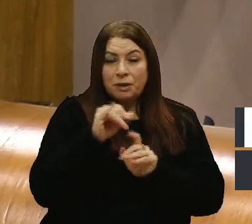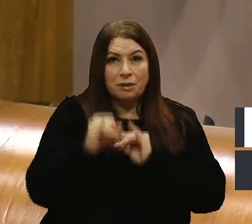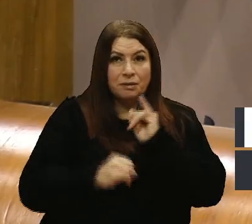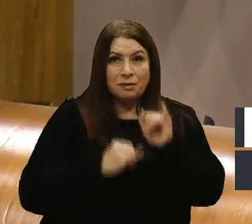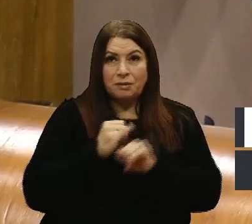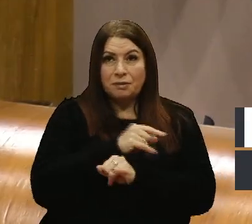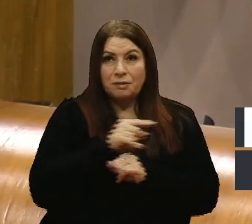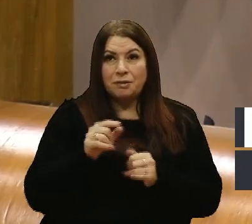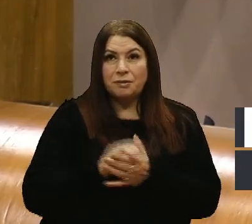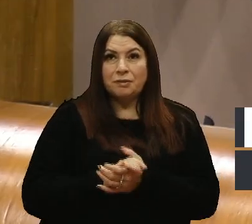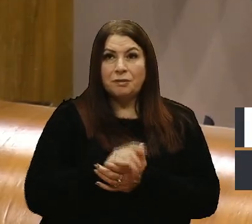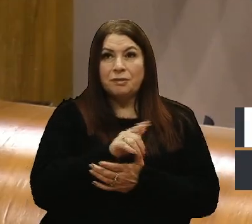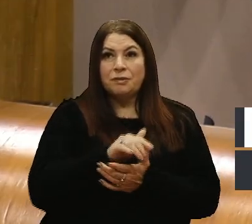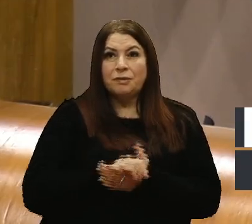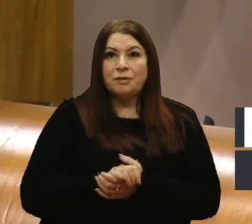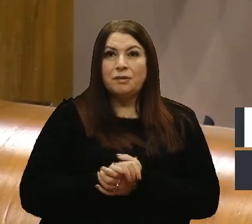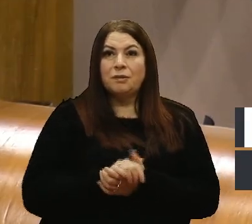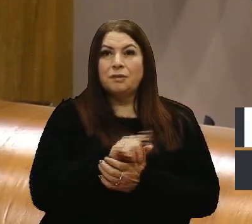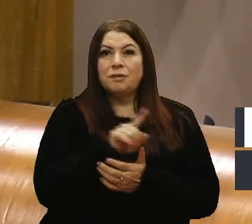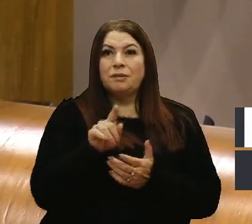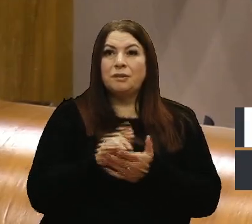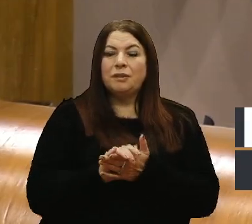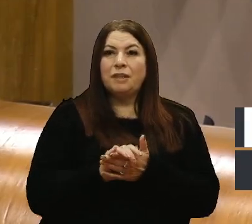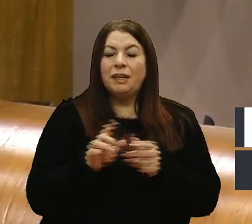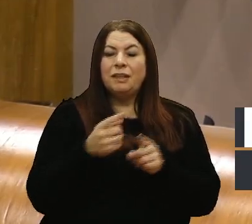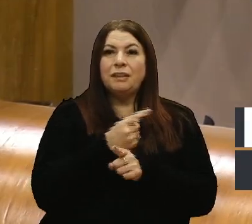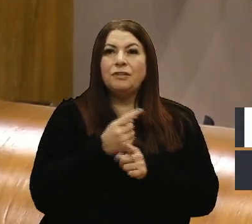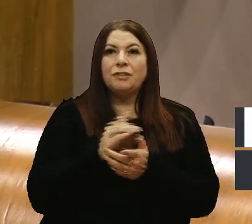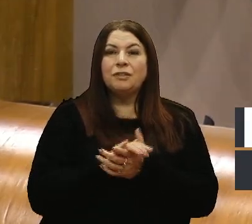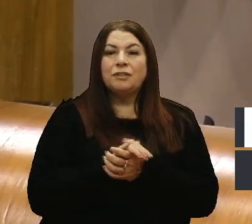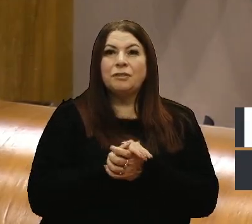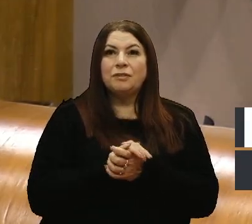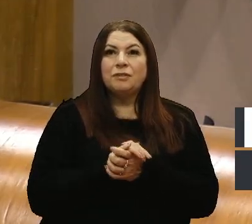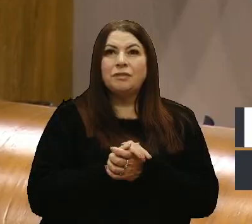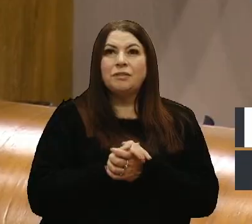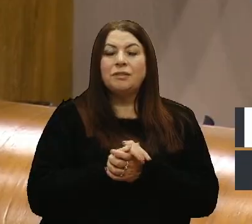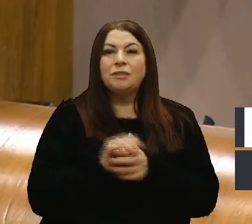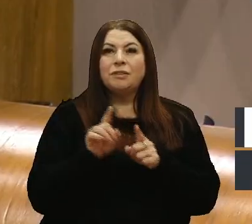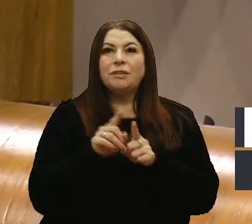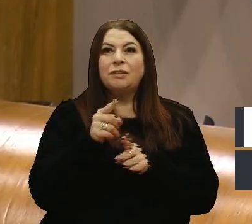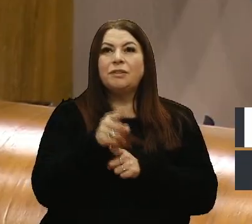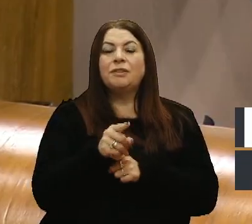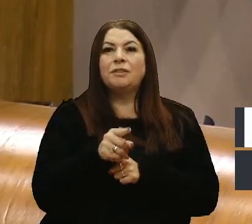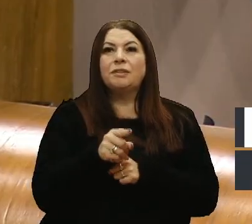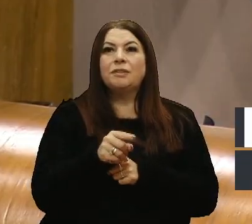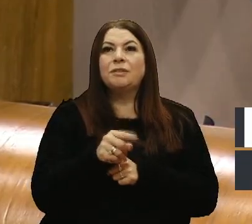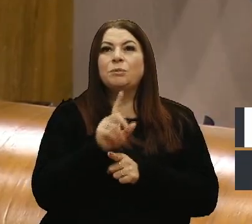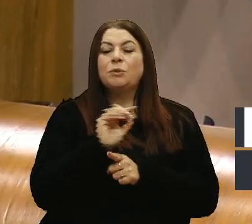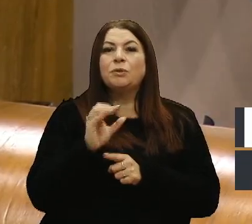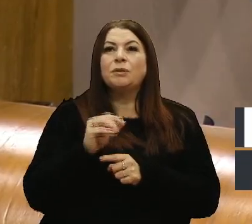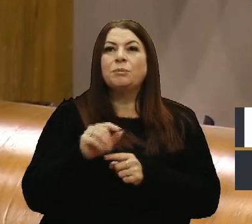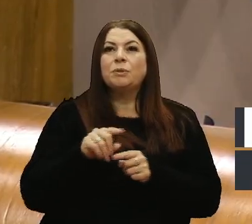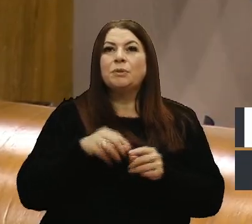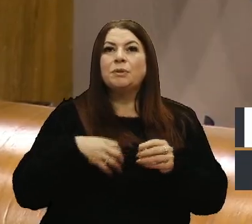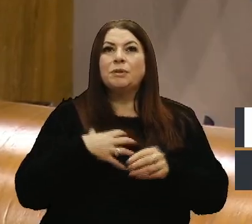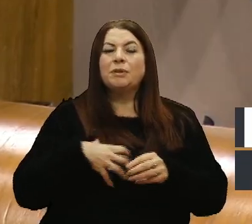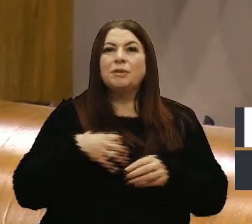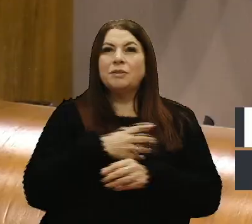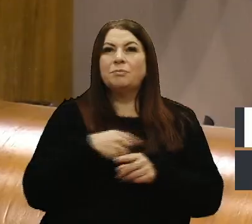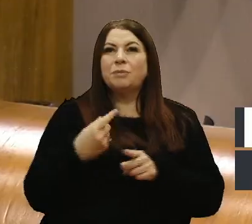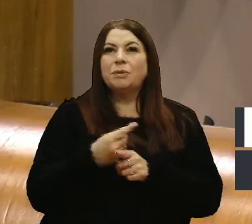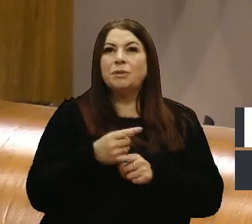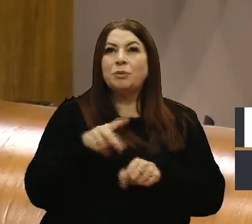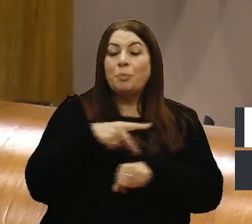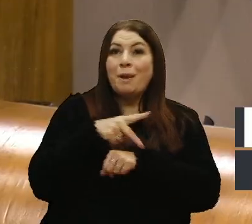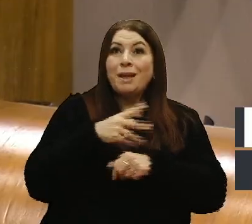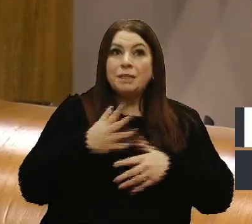internet, porque o que aconteceu, por exemplo, aqui em Caxias, é um caso que acabou comovendo e chamando a atenção do